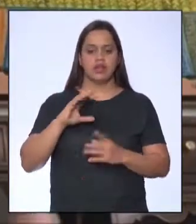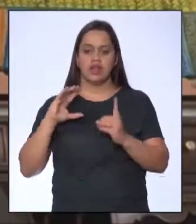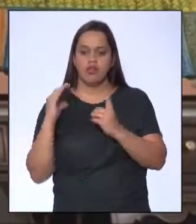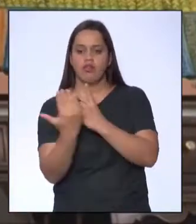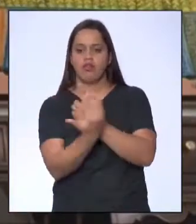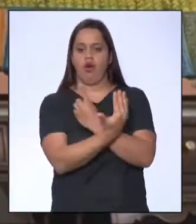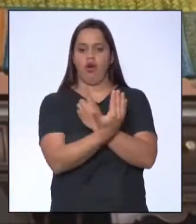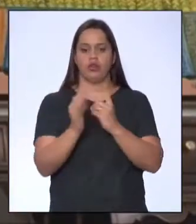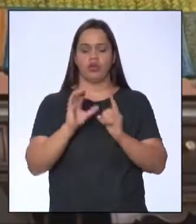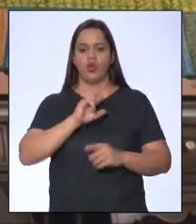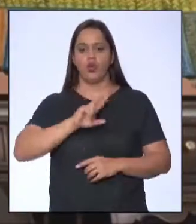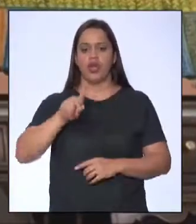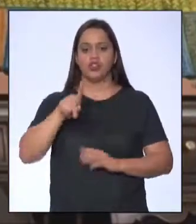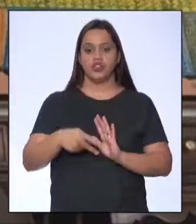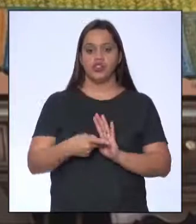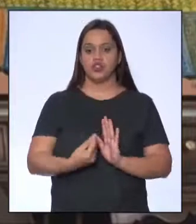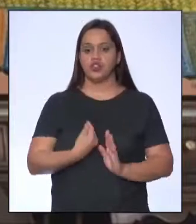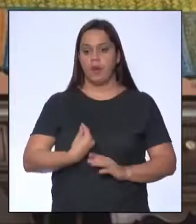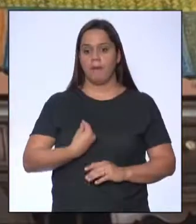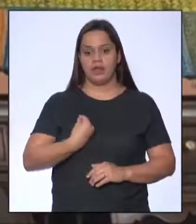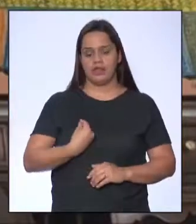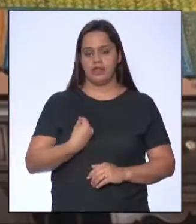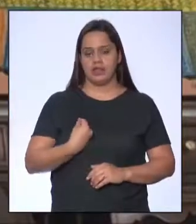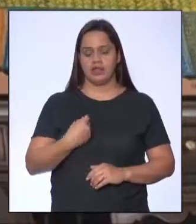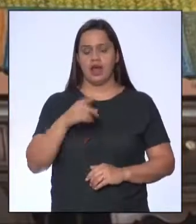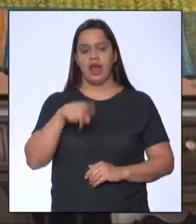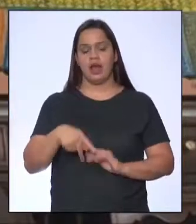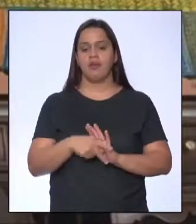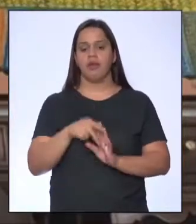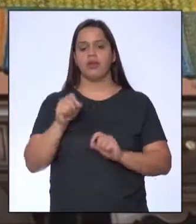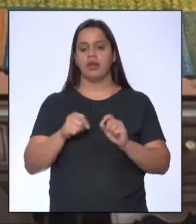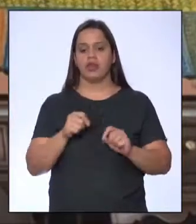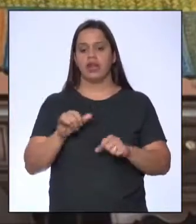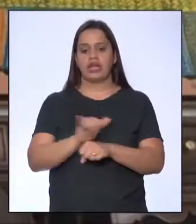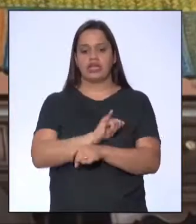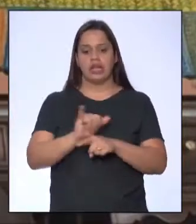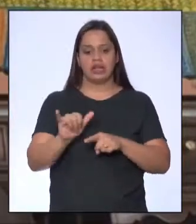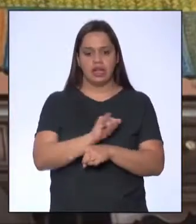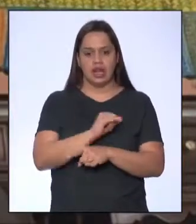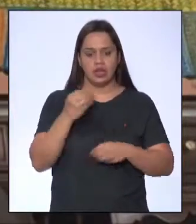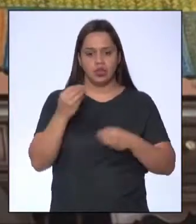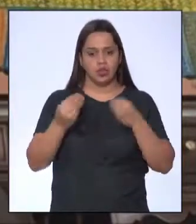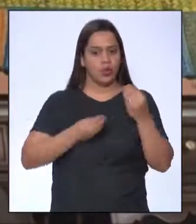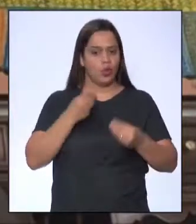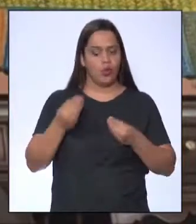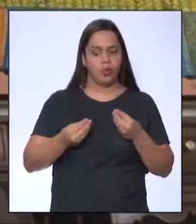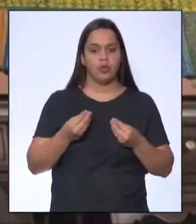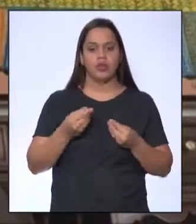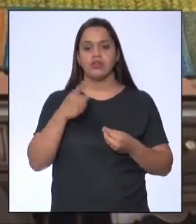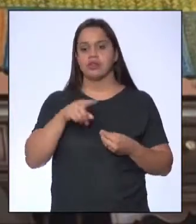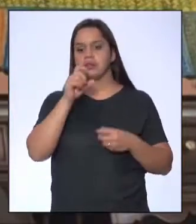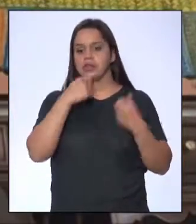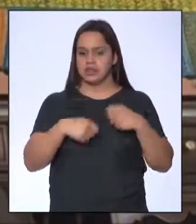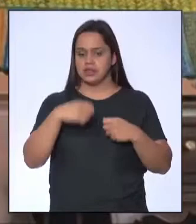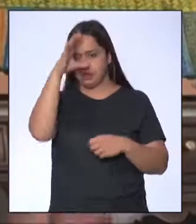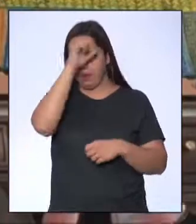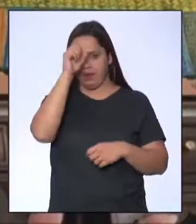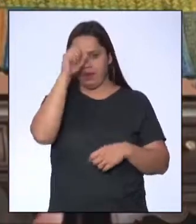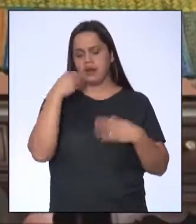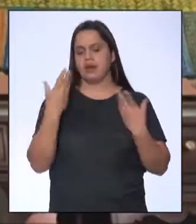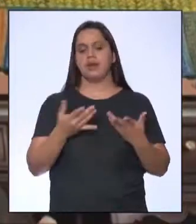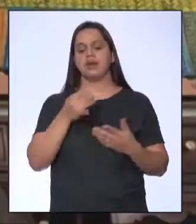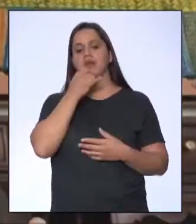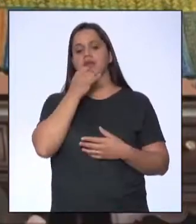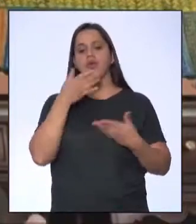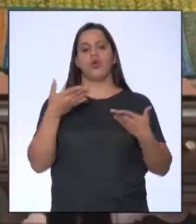a presença, ela tem técnicas, ela tem coisas que você tem que aprender, como hoje